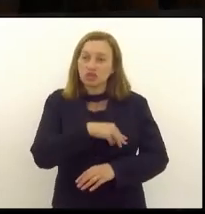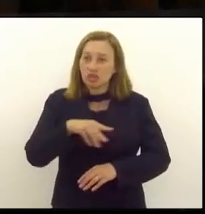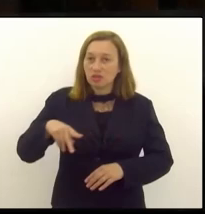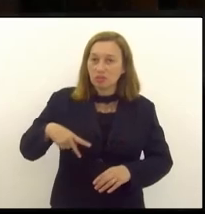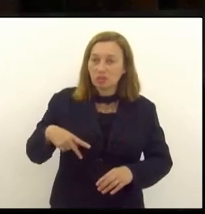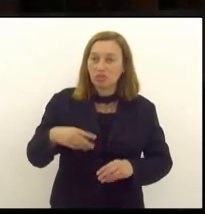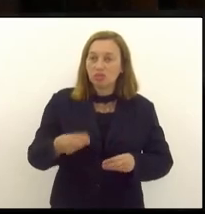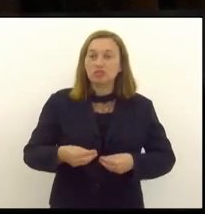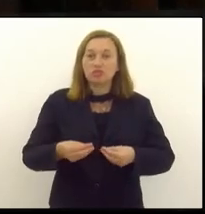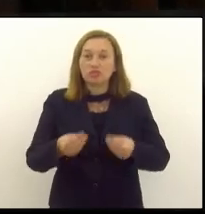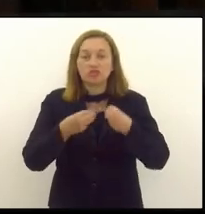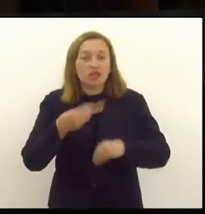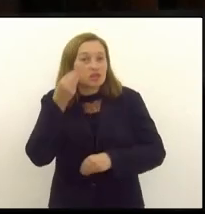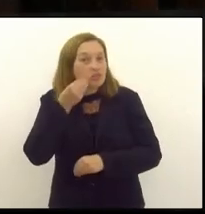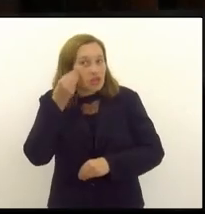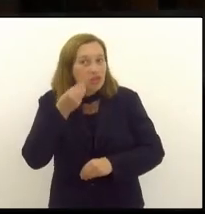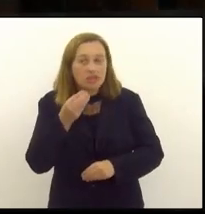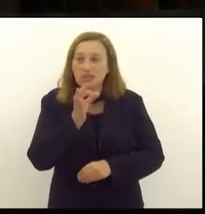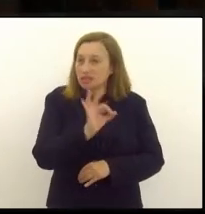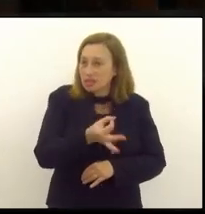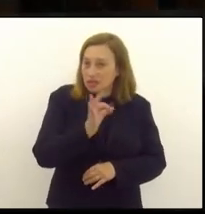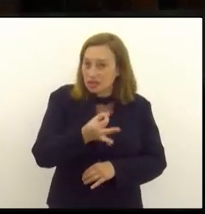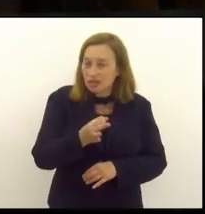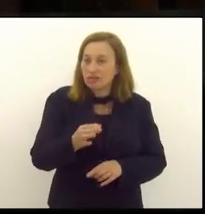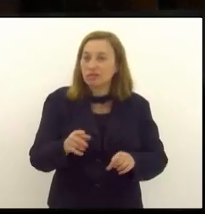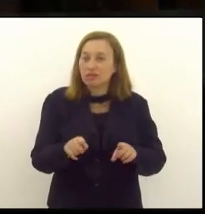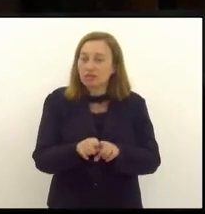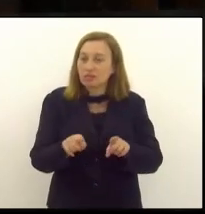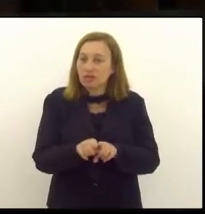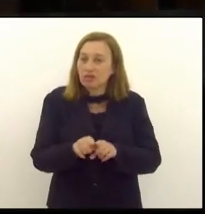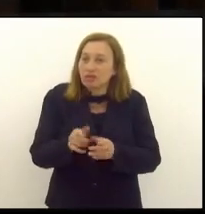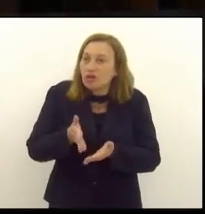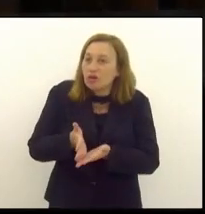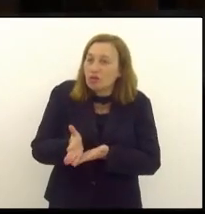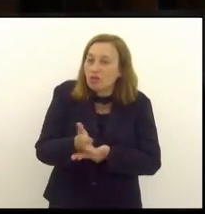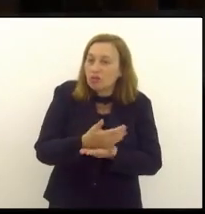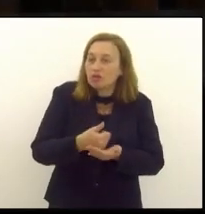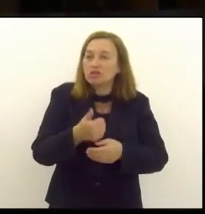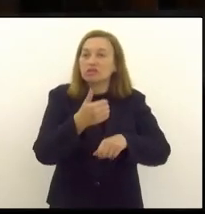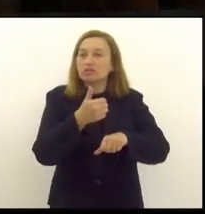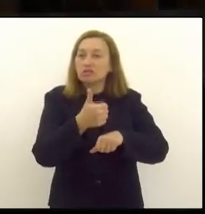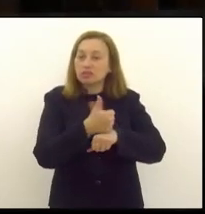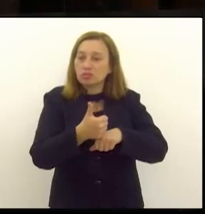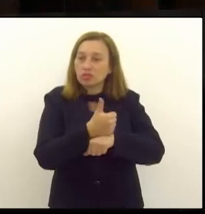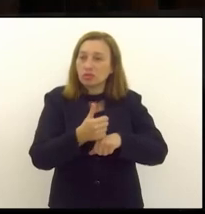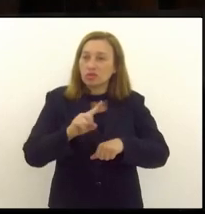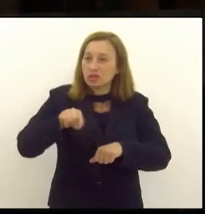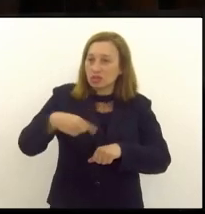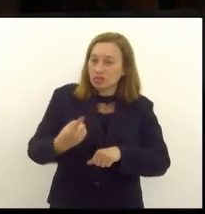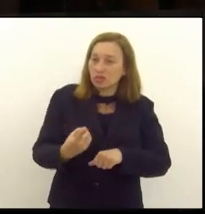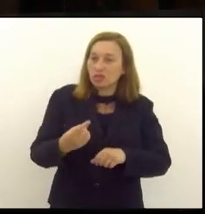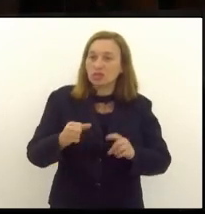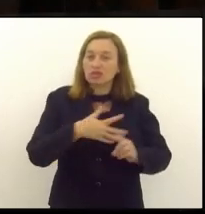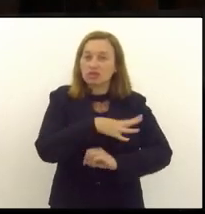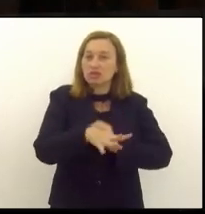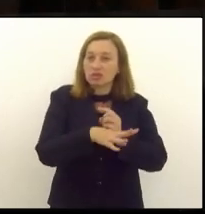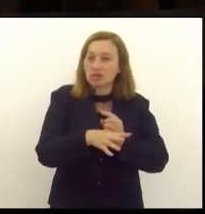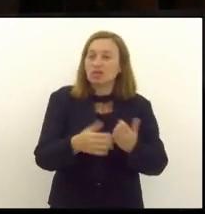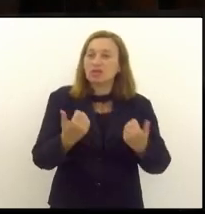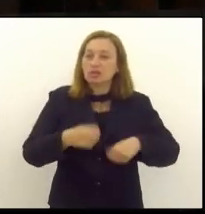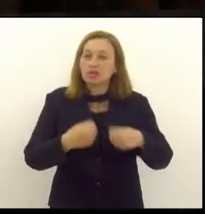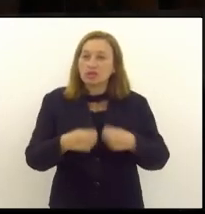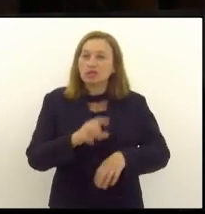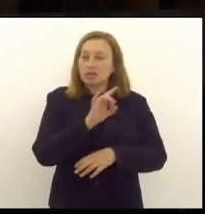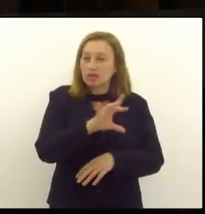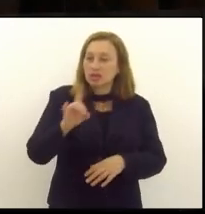experiências, porque elas, de fato, também vão forjando esse profissional que depois a sociedade espera e precisa de cada